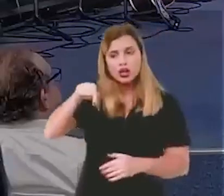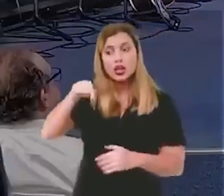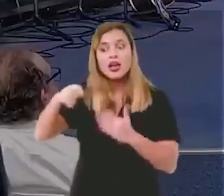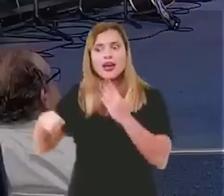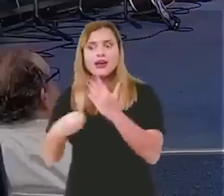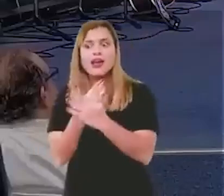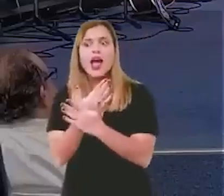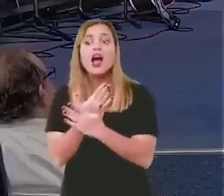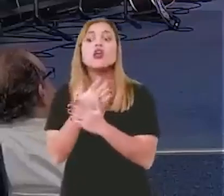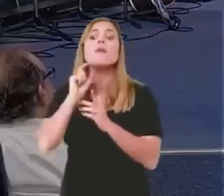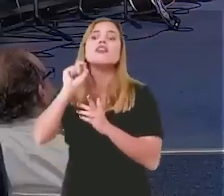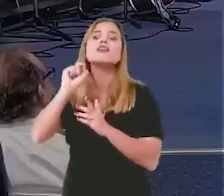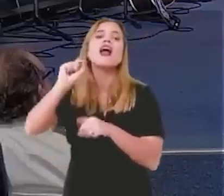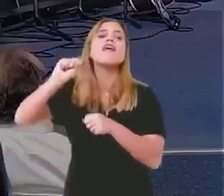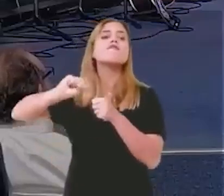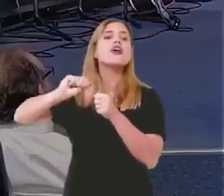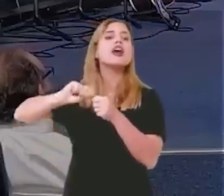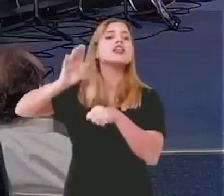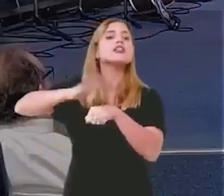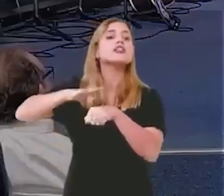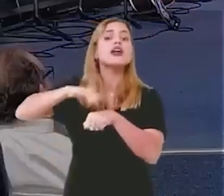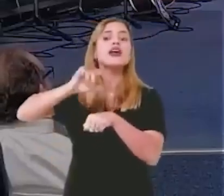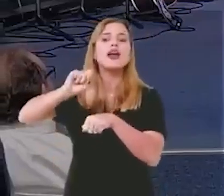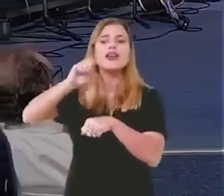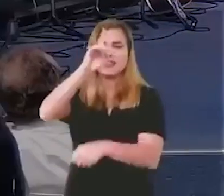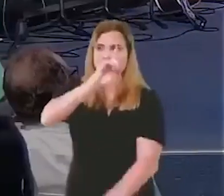religião. Criacionismo não é artigo de fé.